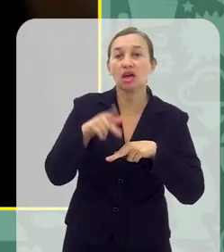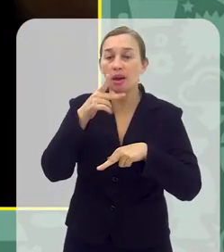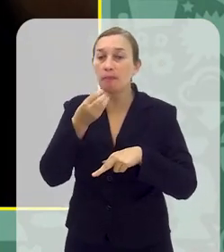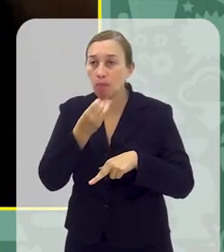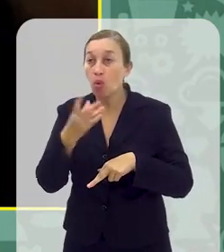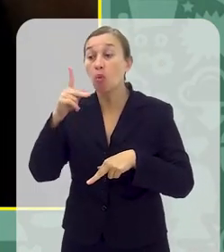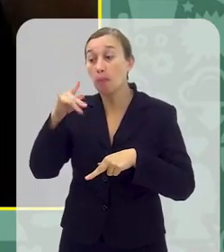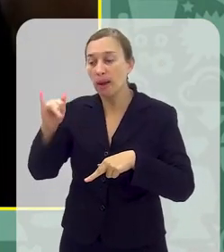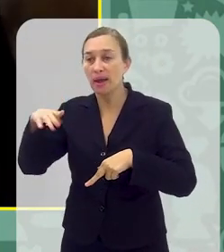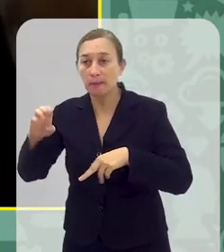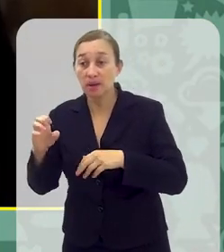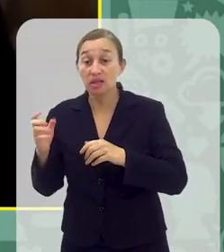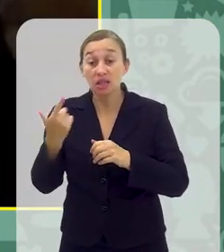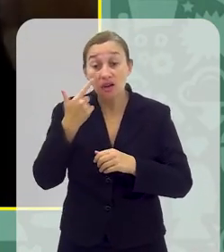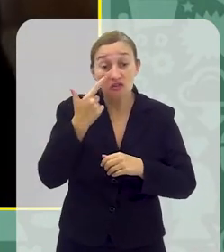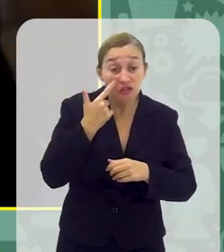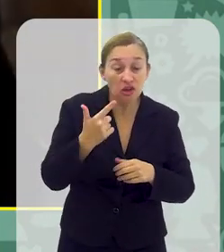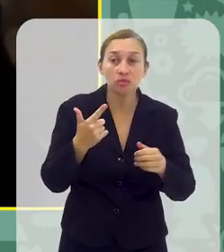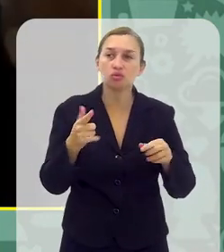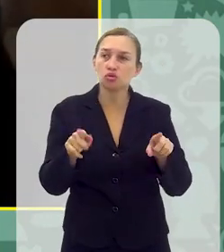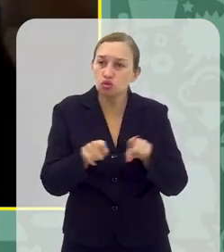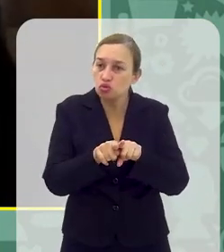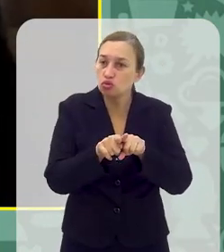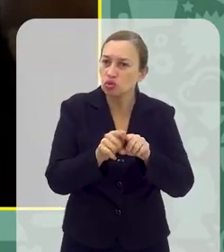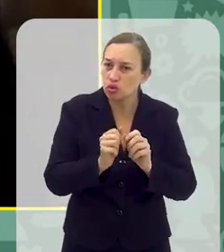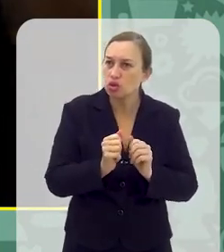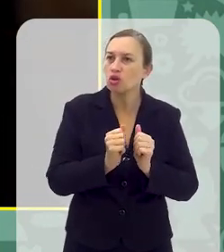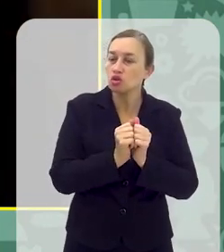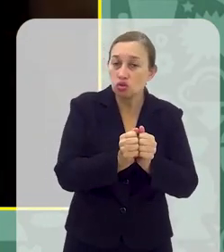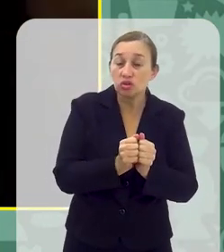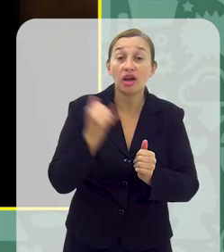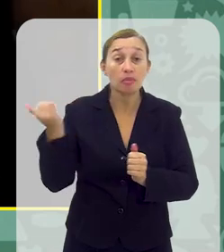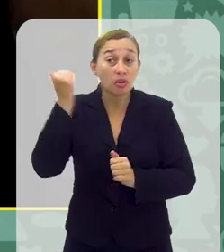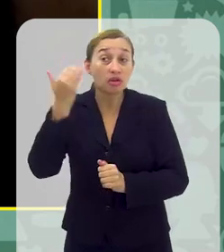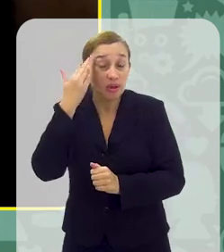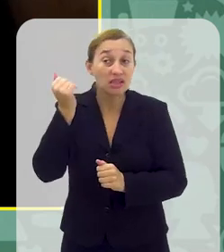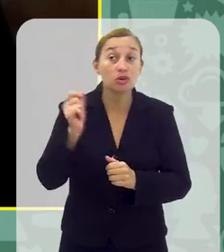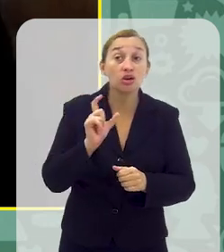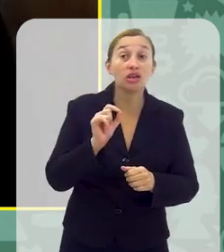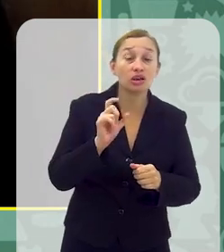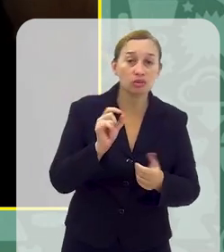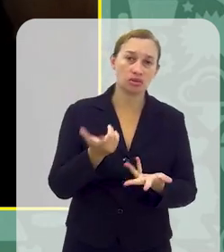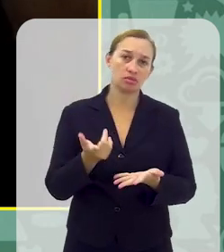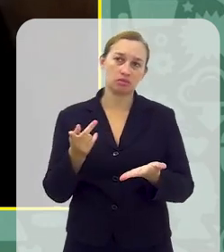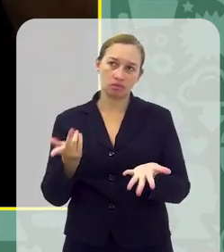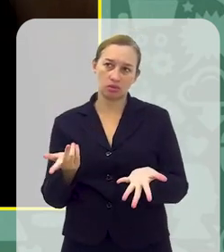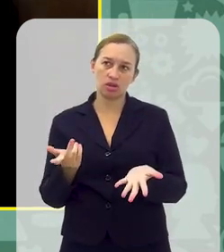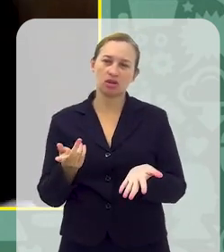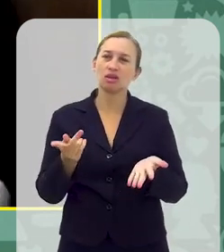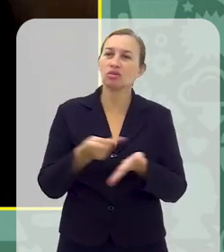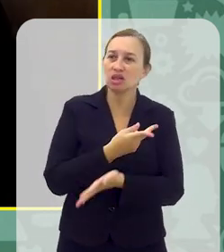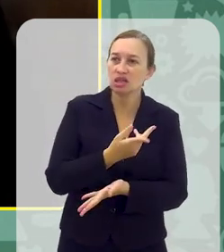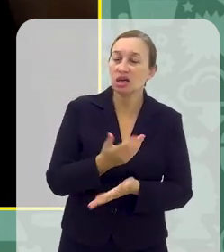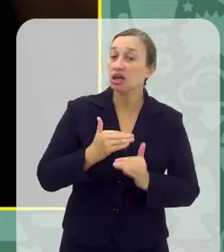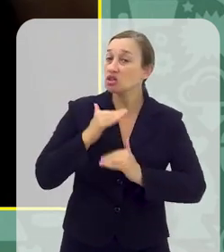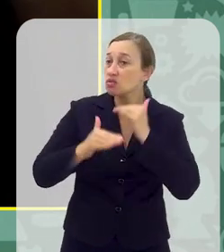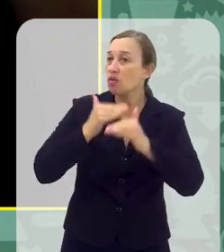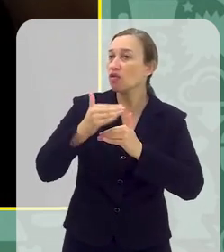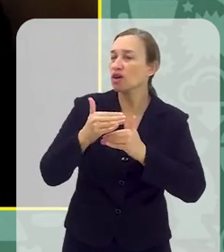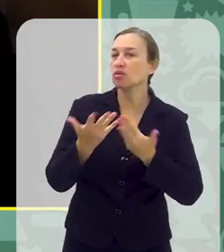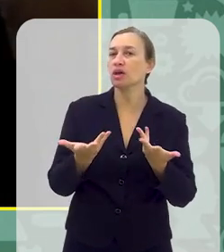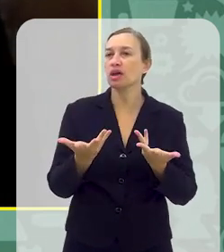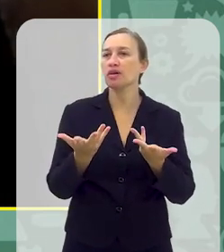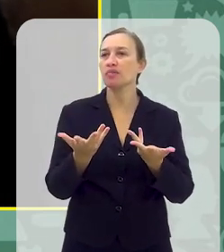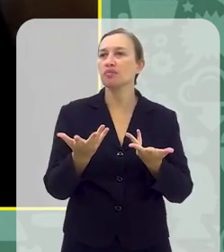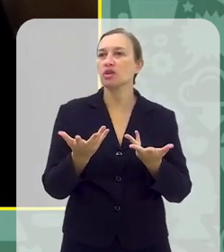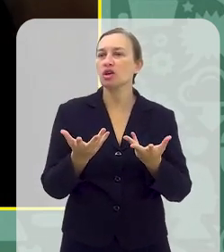os pais estarem perto é muito importante Eles estarem cientes do que os filhos estão acessando Porque eles estão se desenvolvendo ali Estão